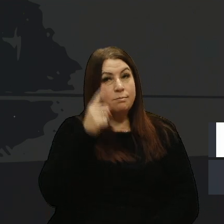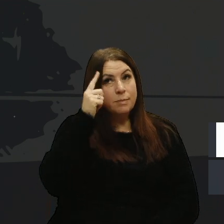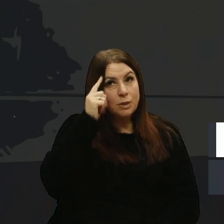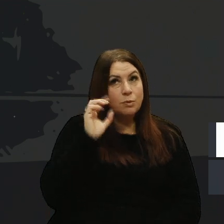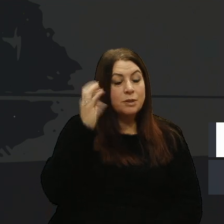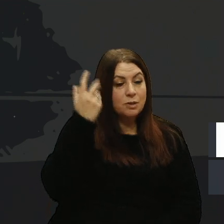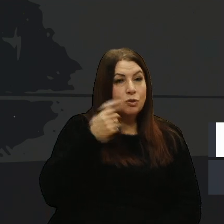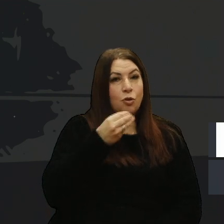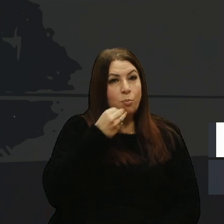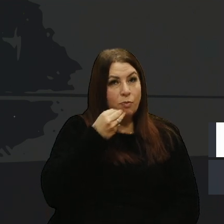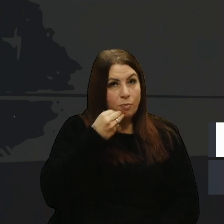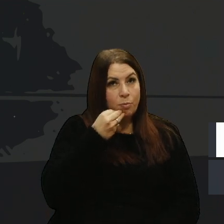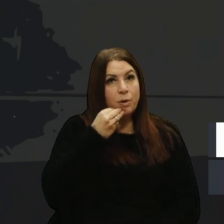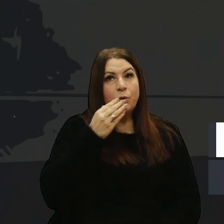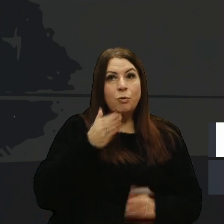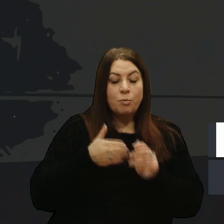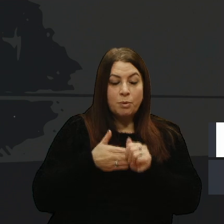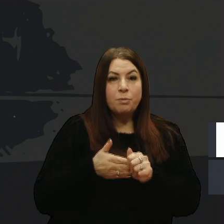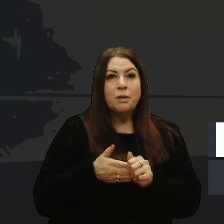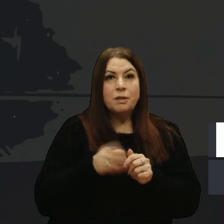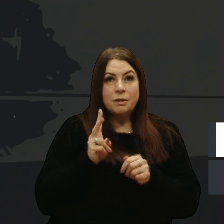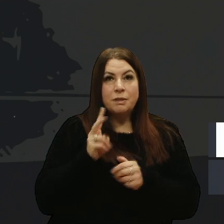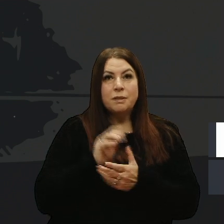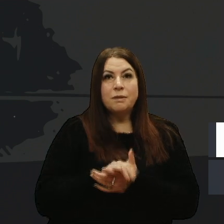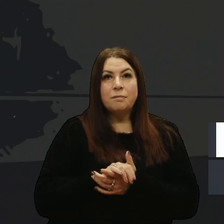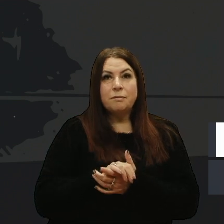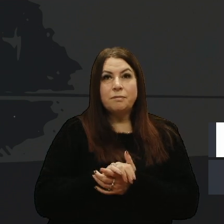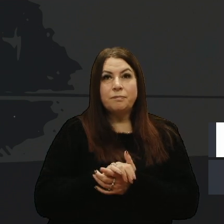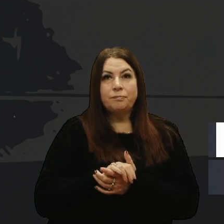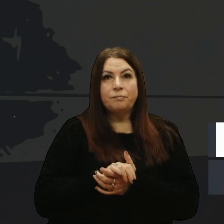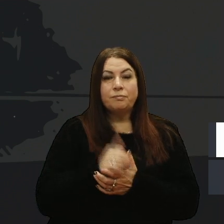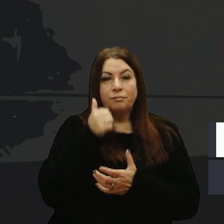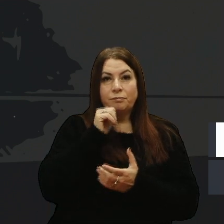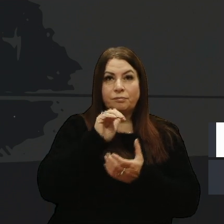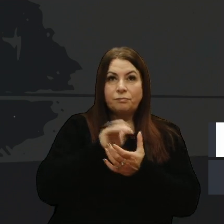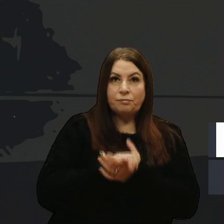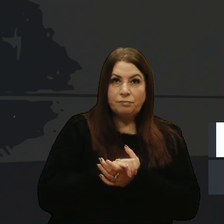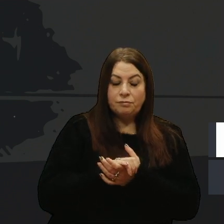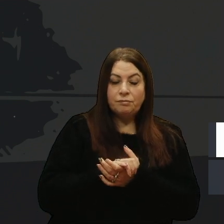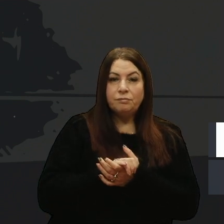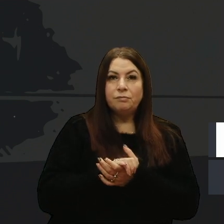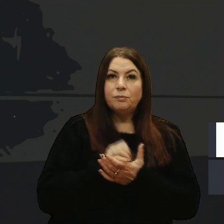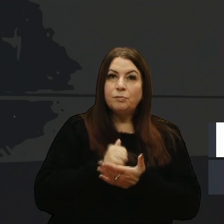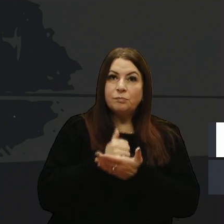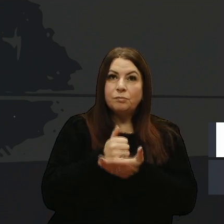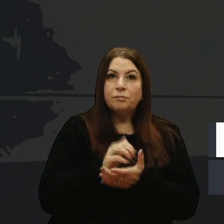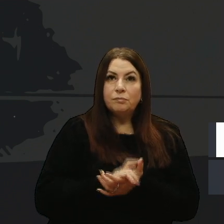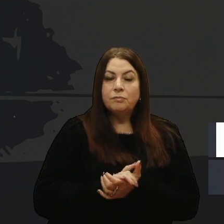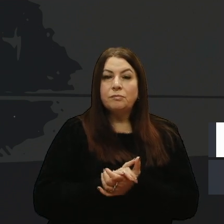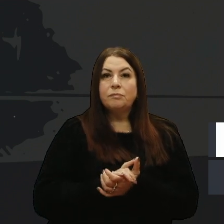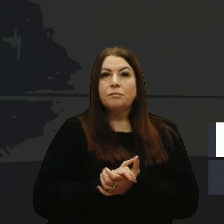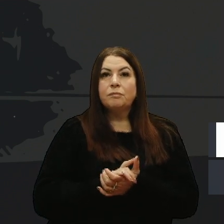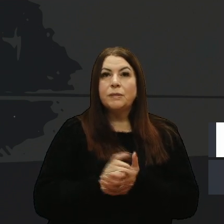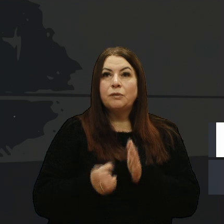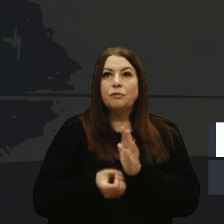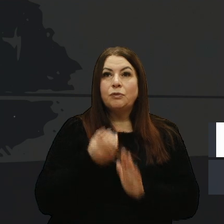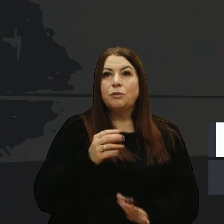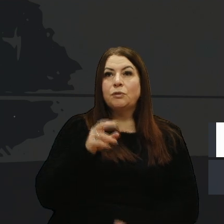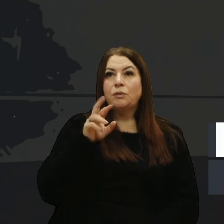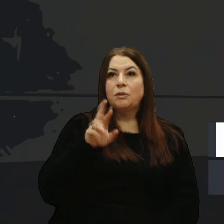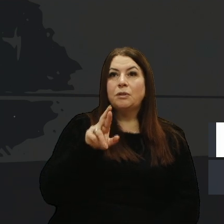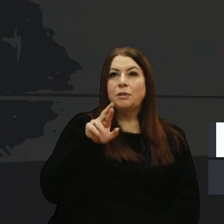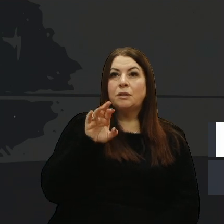decisivo e, obviamente, acompanhado sempre da esposa, né, como um apoio. Ele fundou a Hesler Indústria